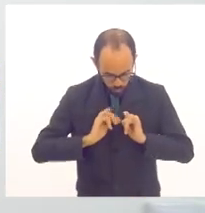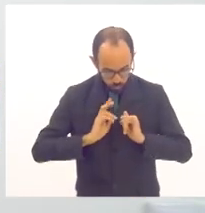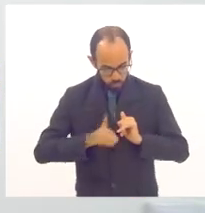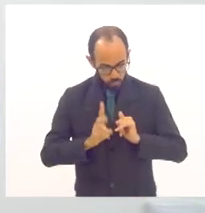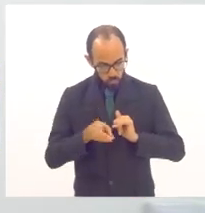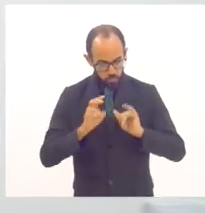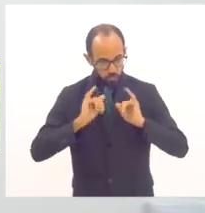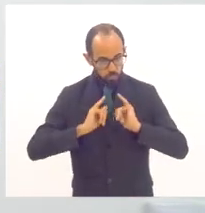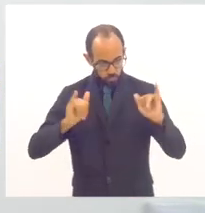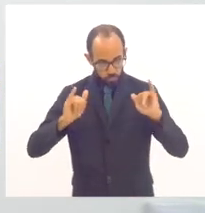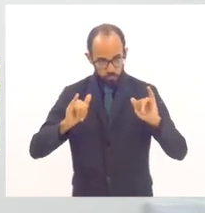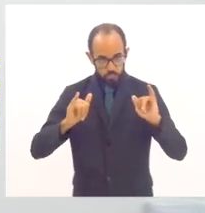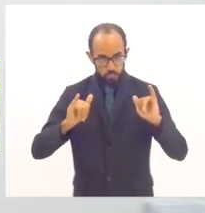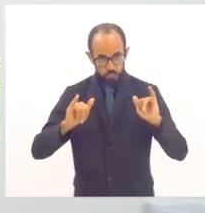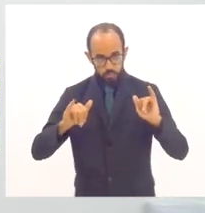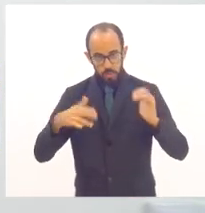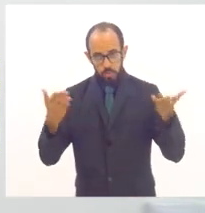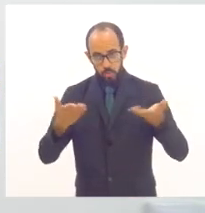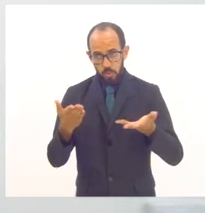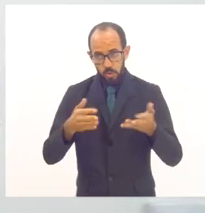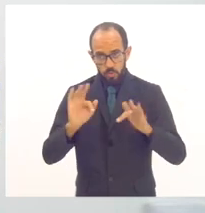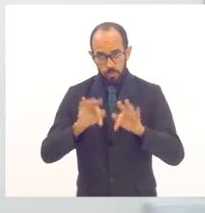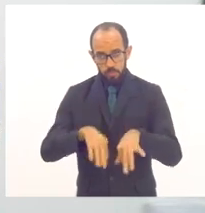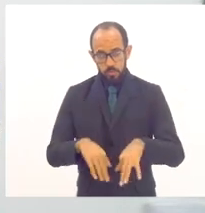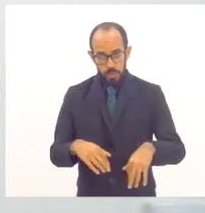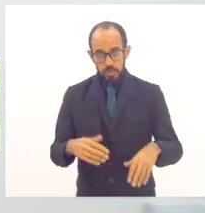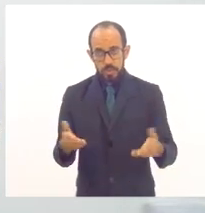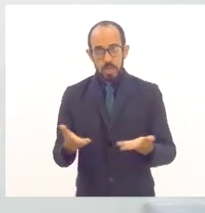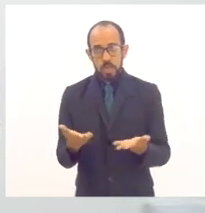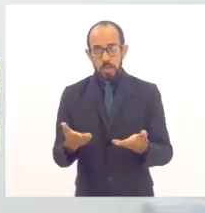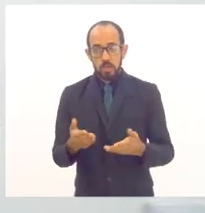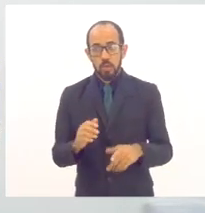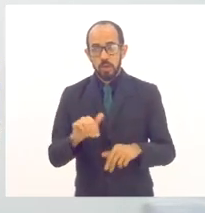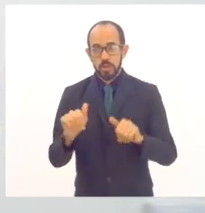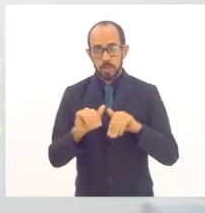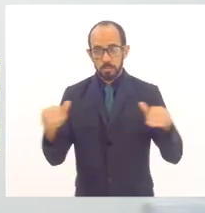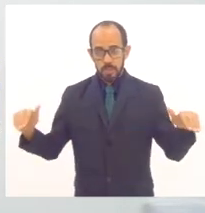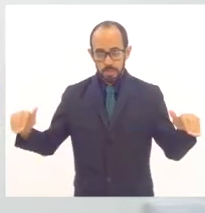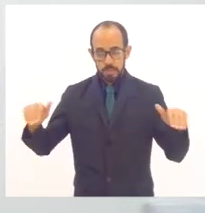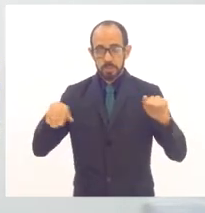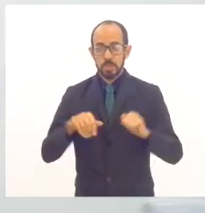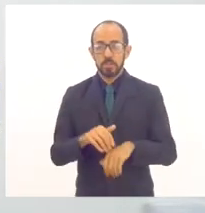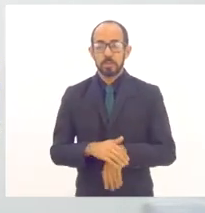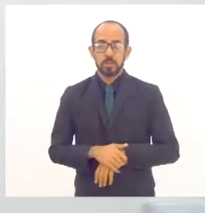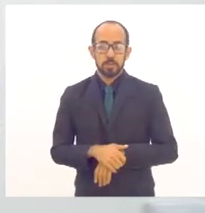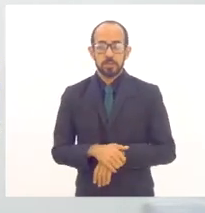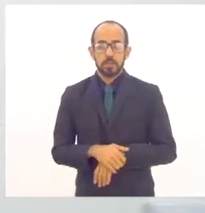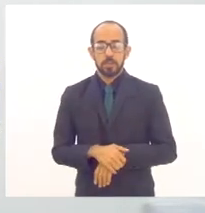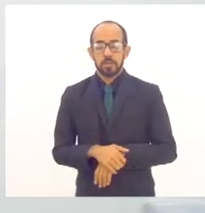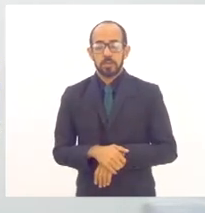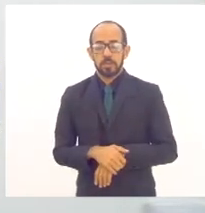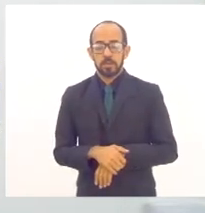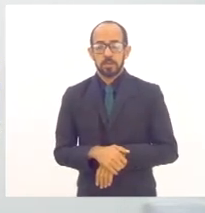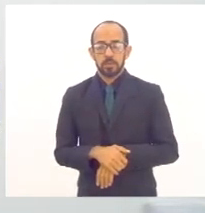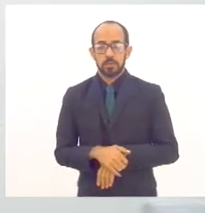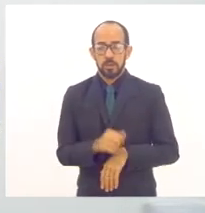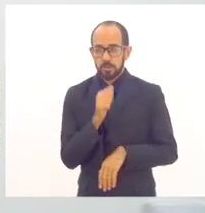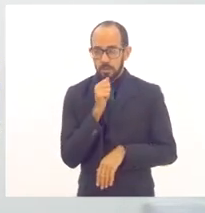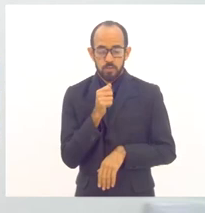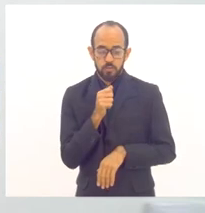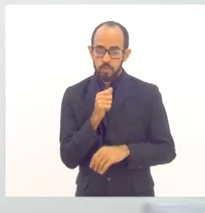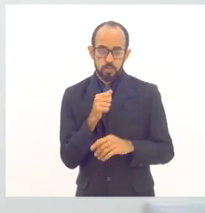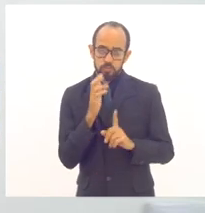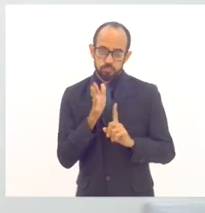E agora vamos concluir aqui com as pessoas aqui da nossa mesa que ainda não foram